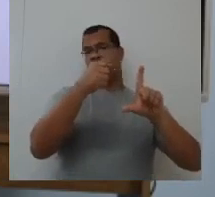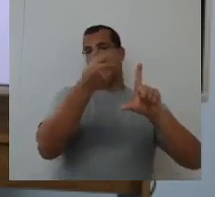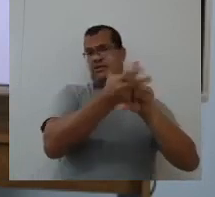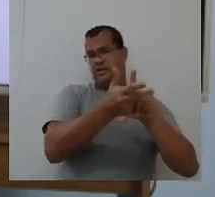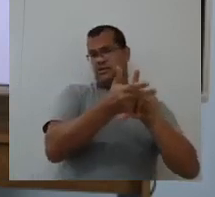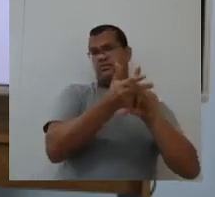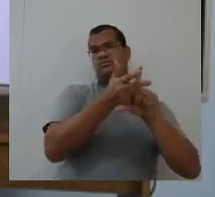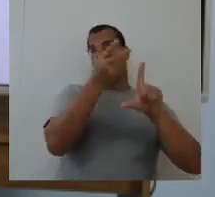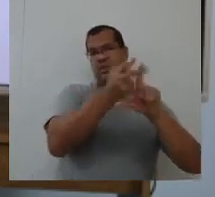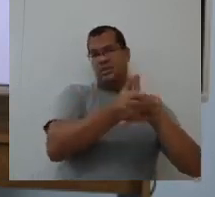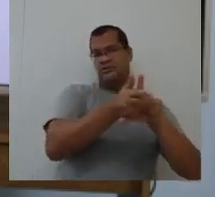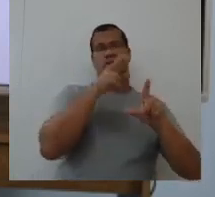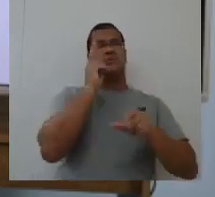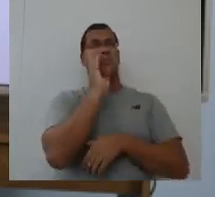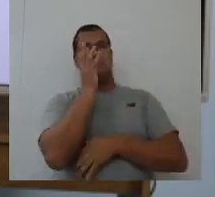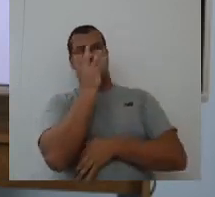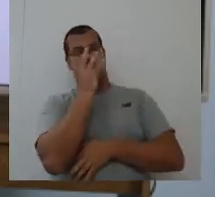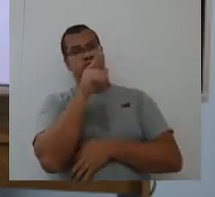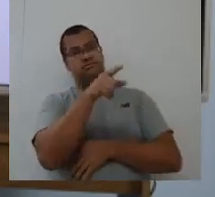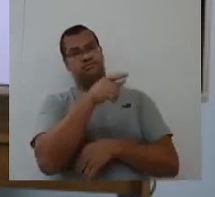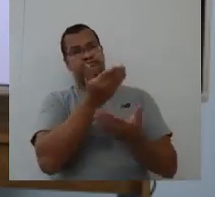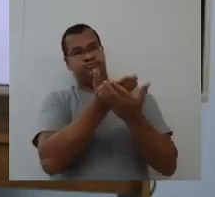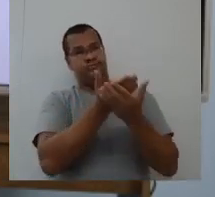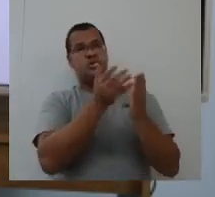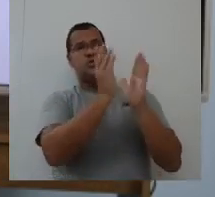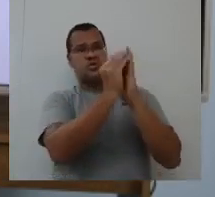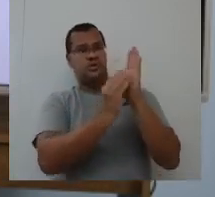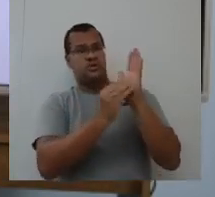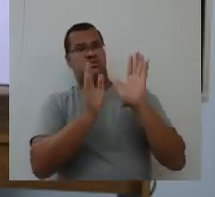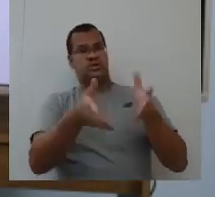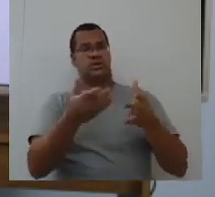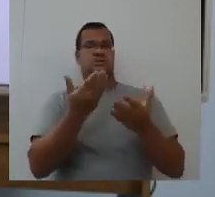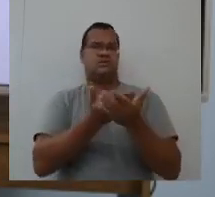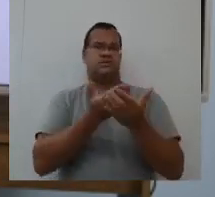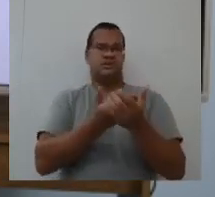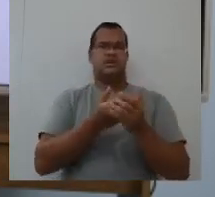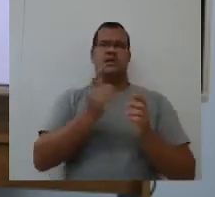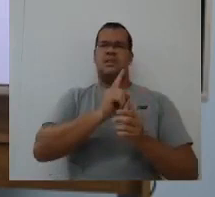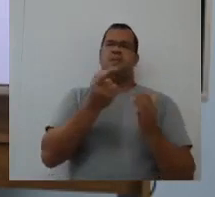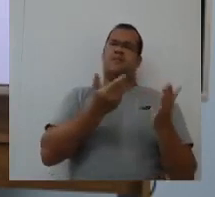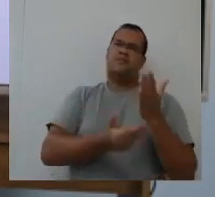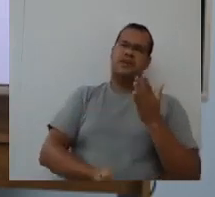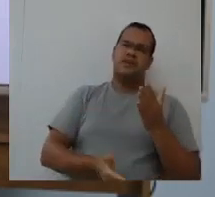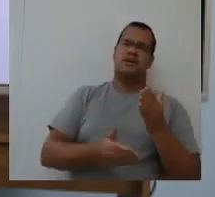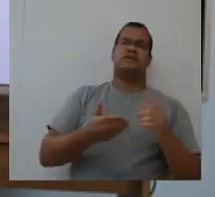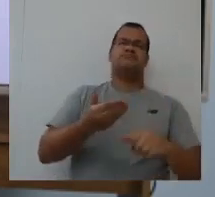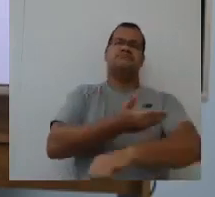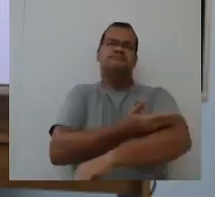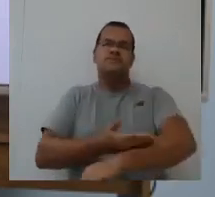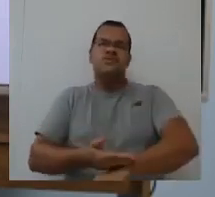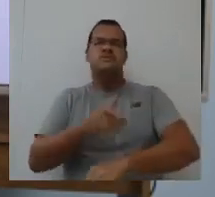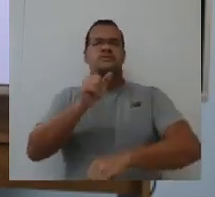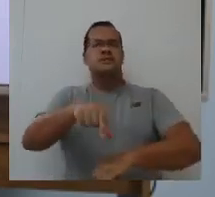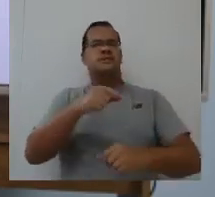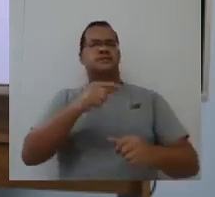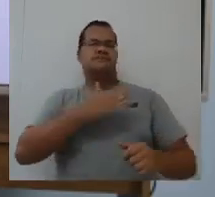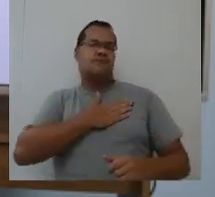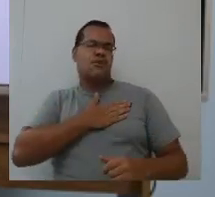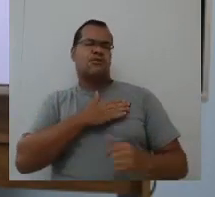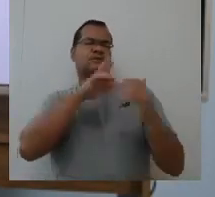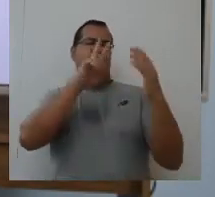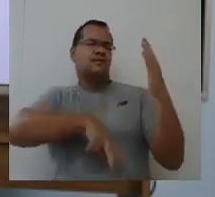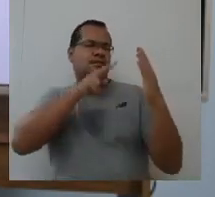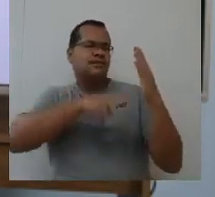que vocês já tiveram acesso. Mas é importante que a gente não perca o hábito de gostar de ler, que era justamente